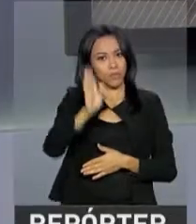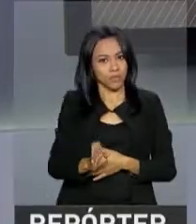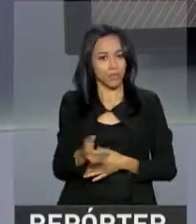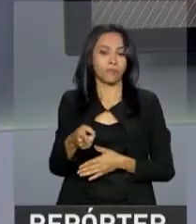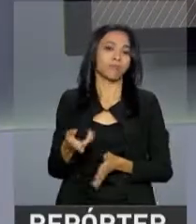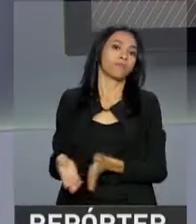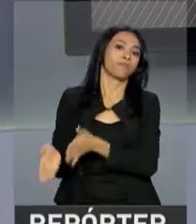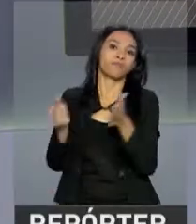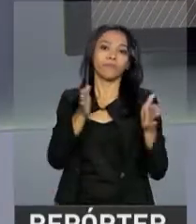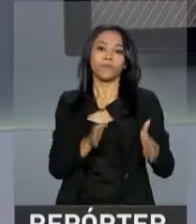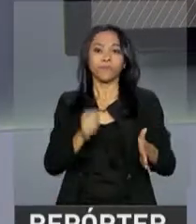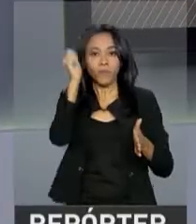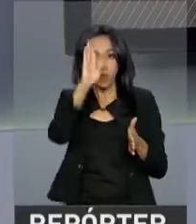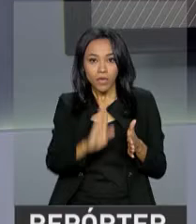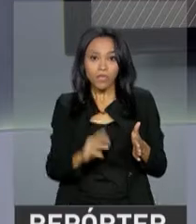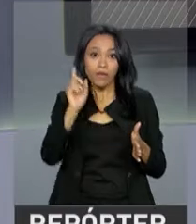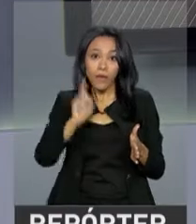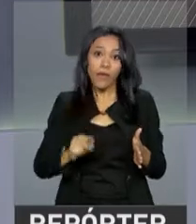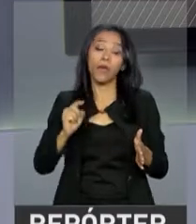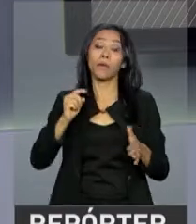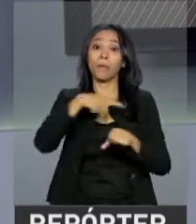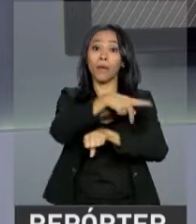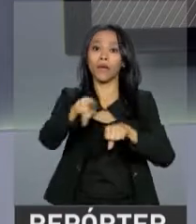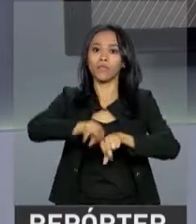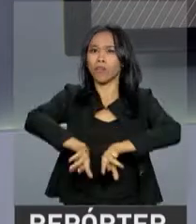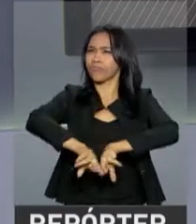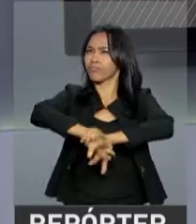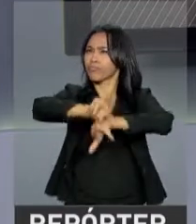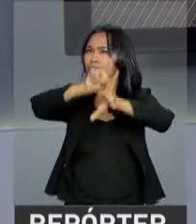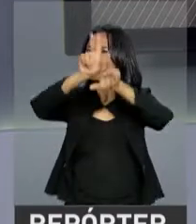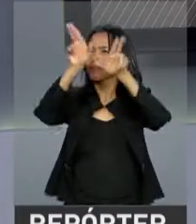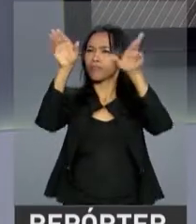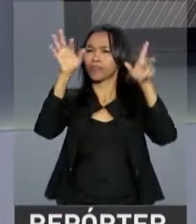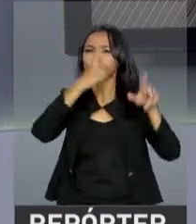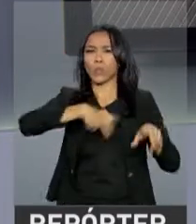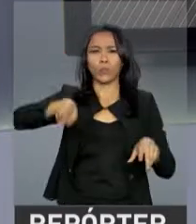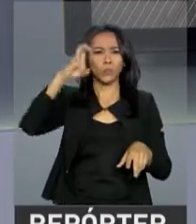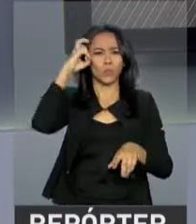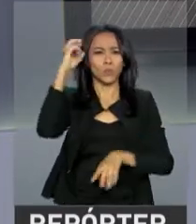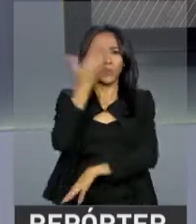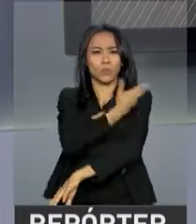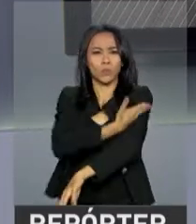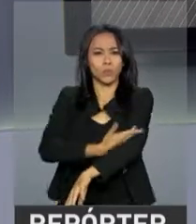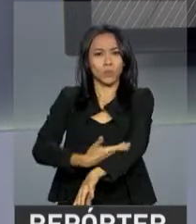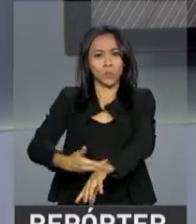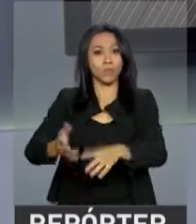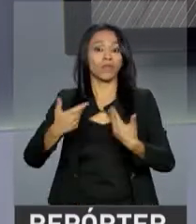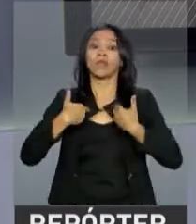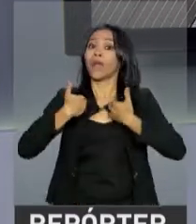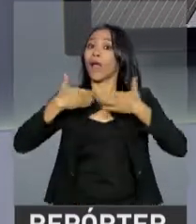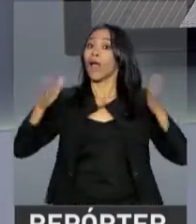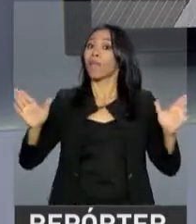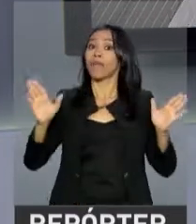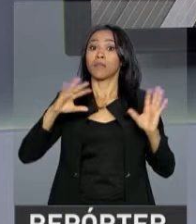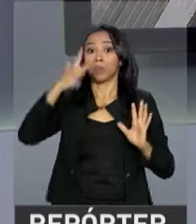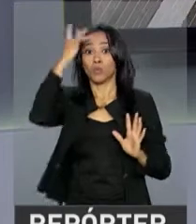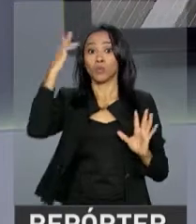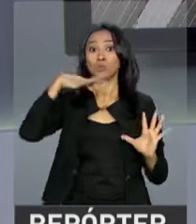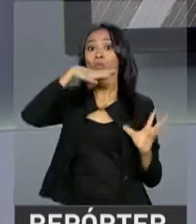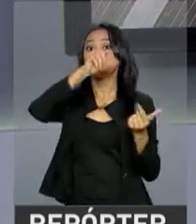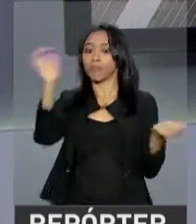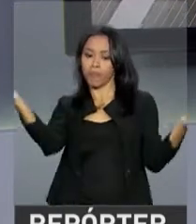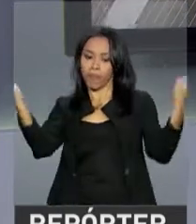o brasil é um país multicultural e com tradição em receber bem pessoas do mundo todo que buscam aqui